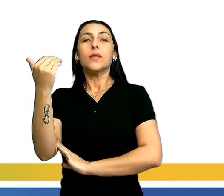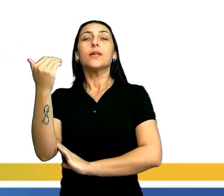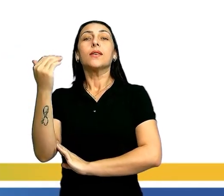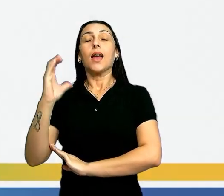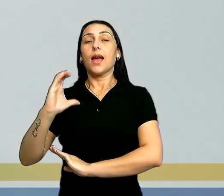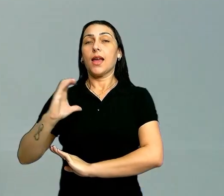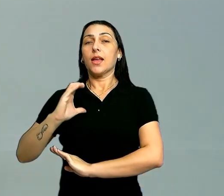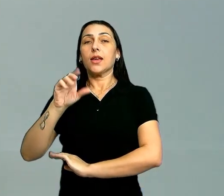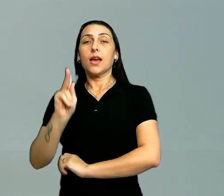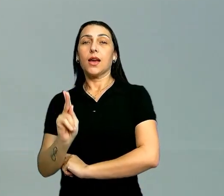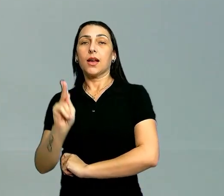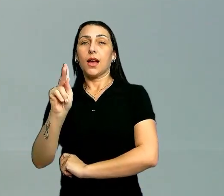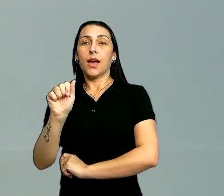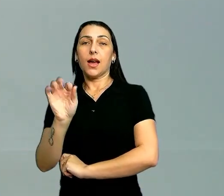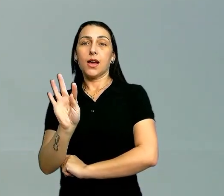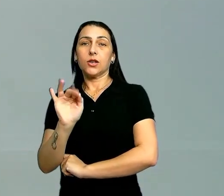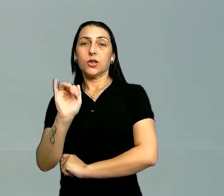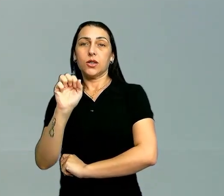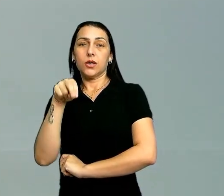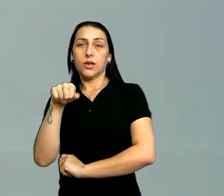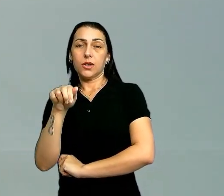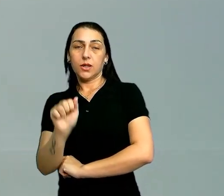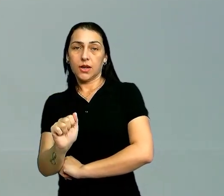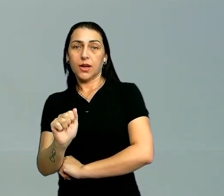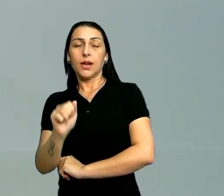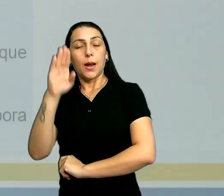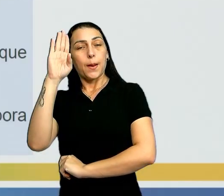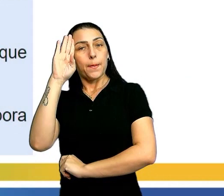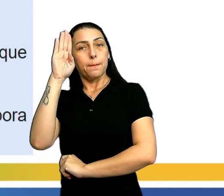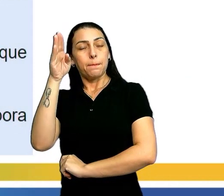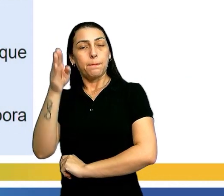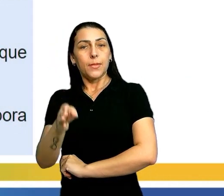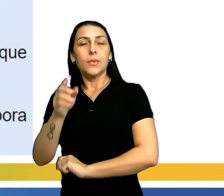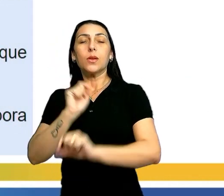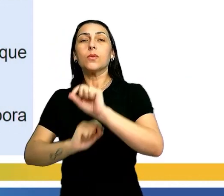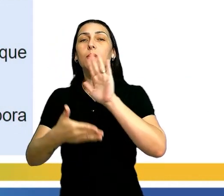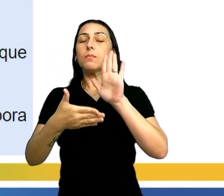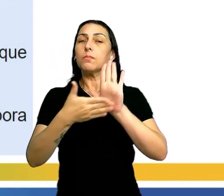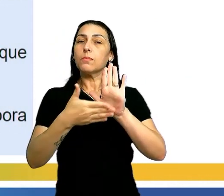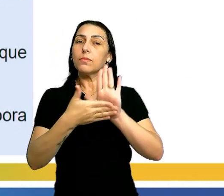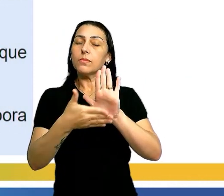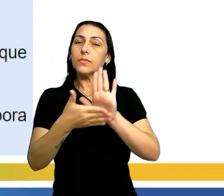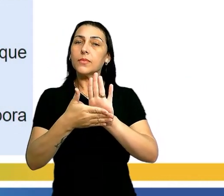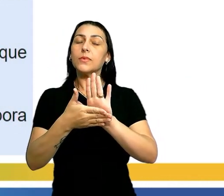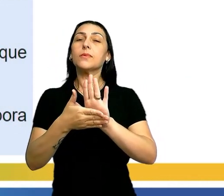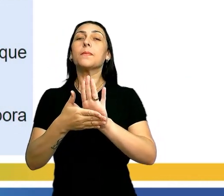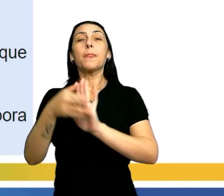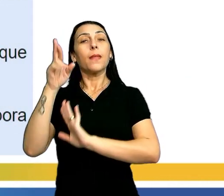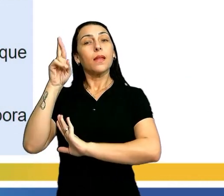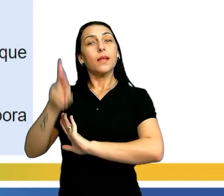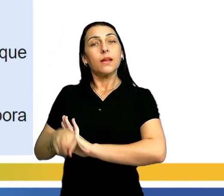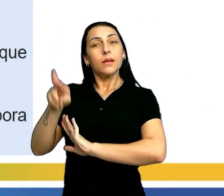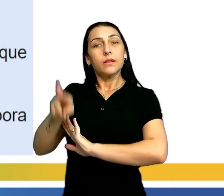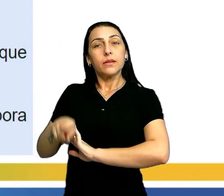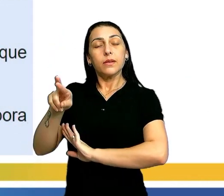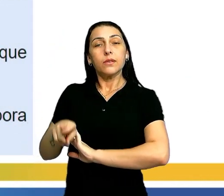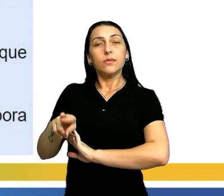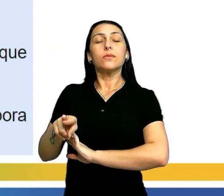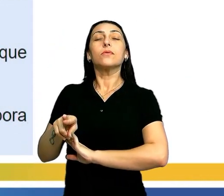kantiana é uma ética que ela vai estar principalmente fundamentada na razão.